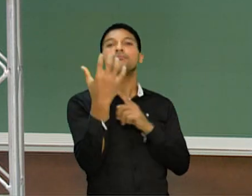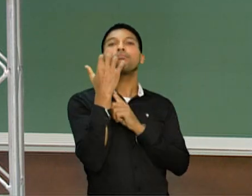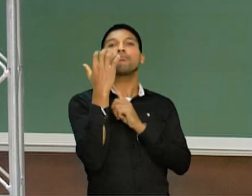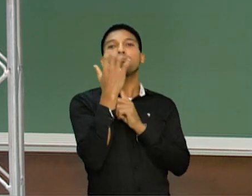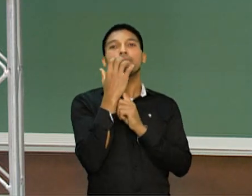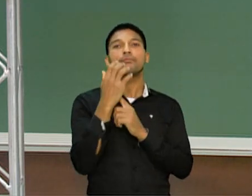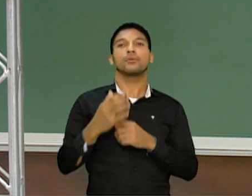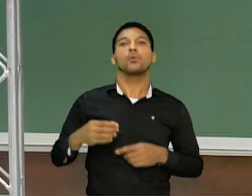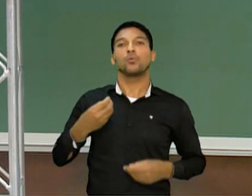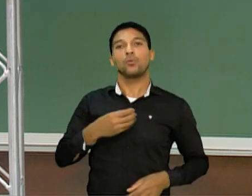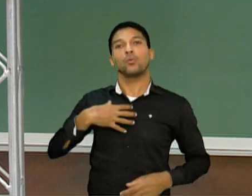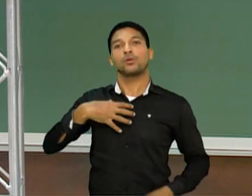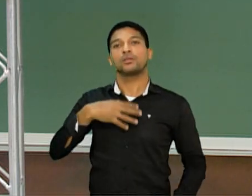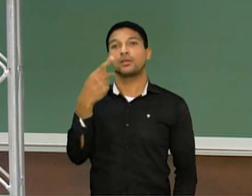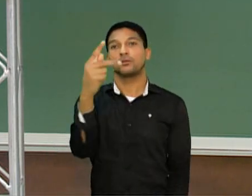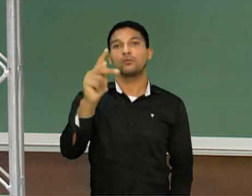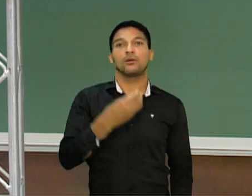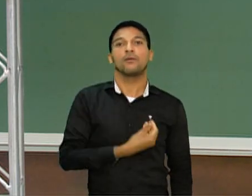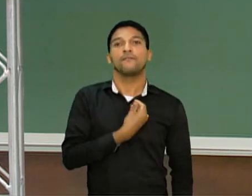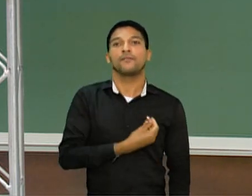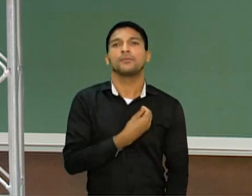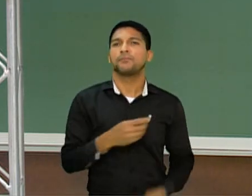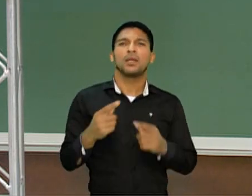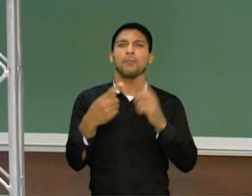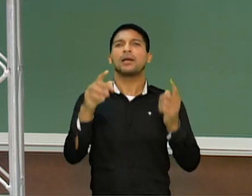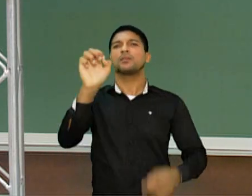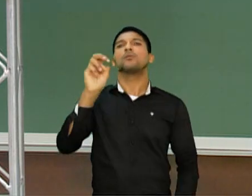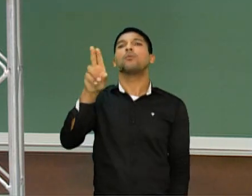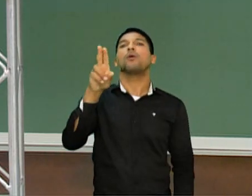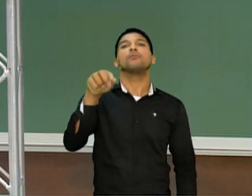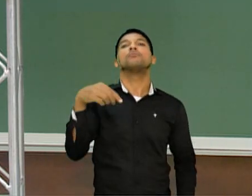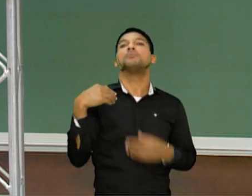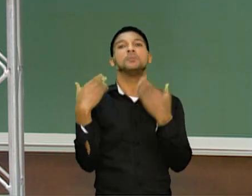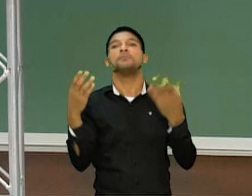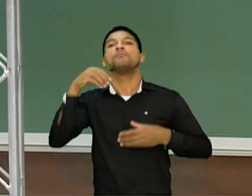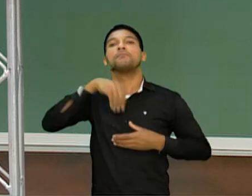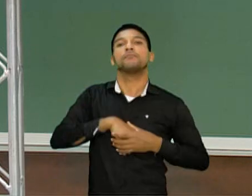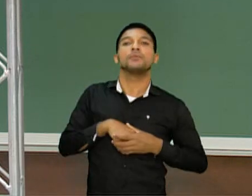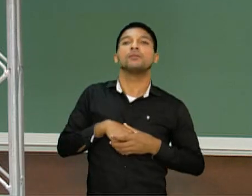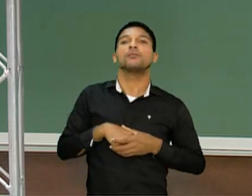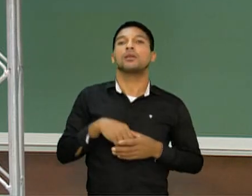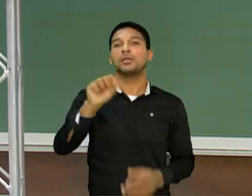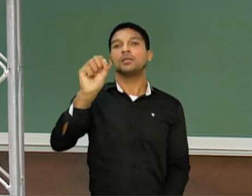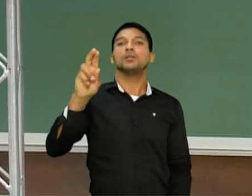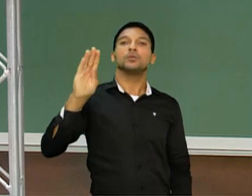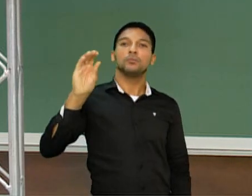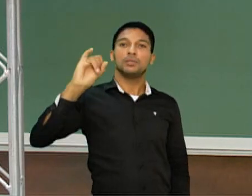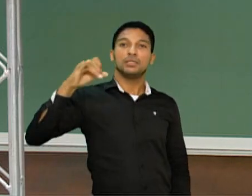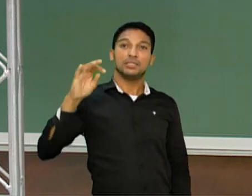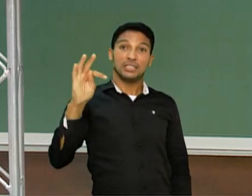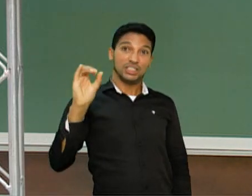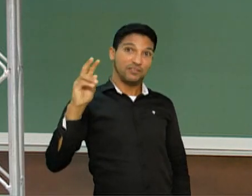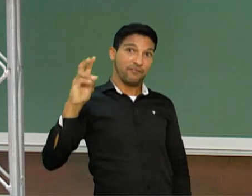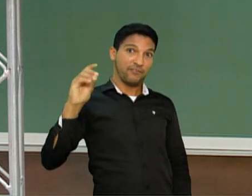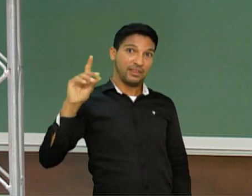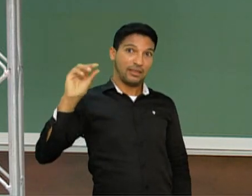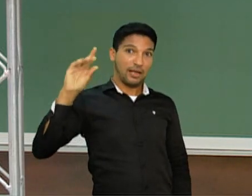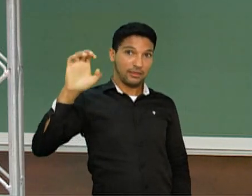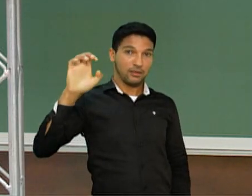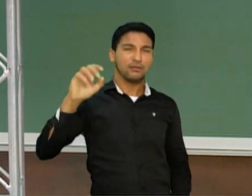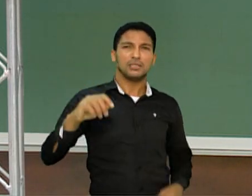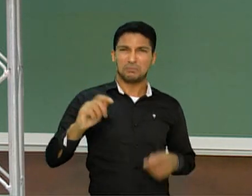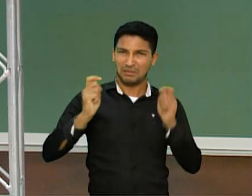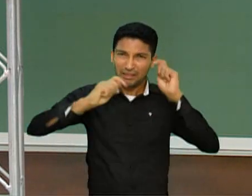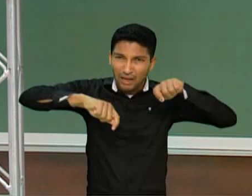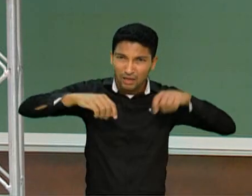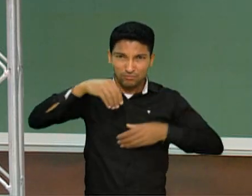do eu, quando eu falo da nossa subjetividade, será que eu levo em consideração o corpo? Quando eu separo o corpo da mente e coloco a